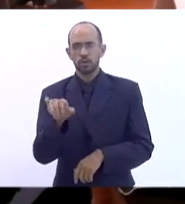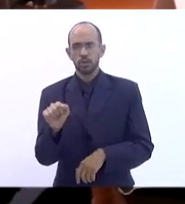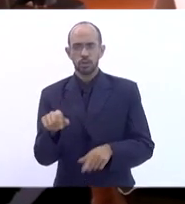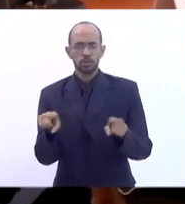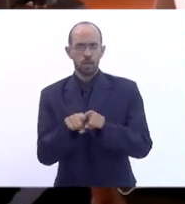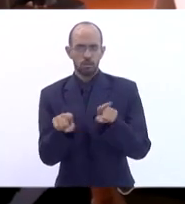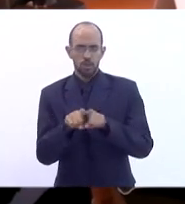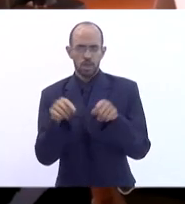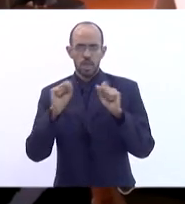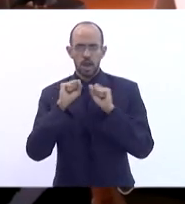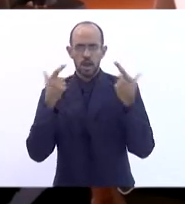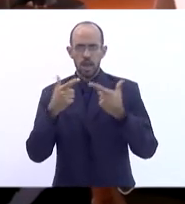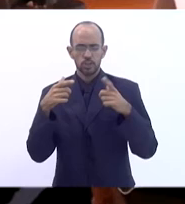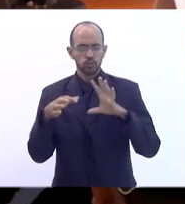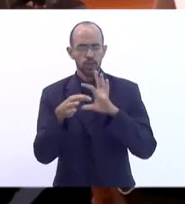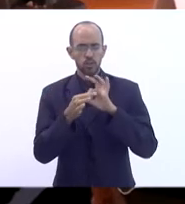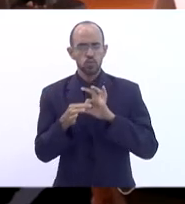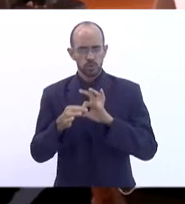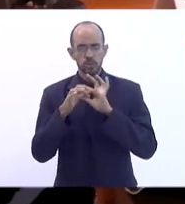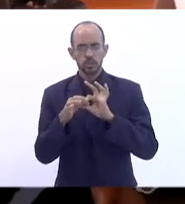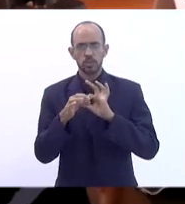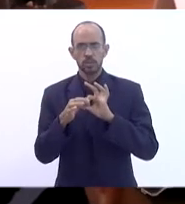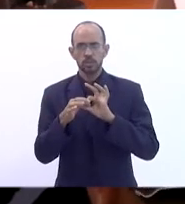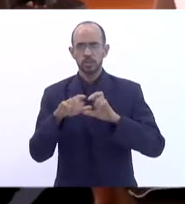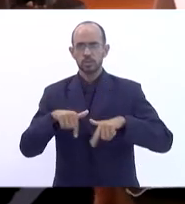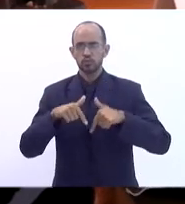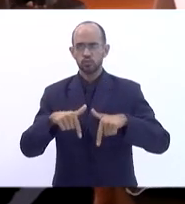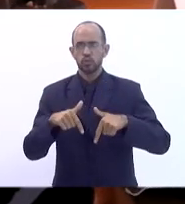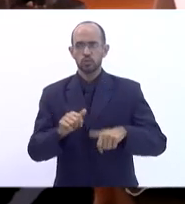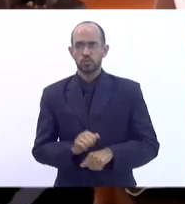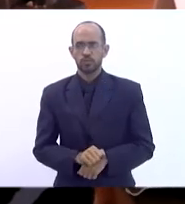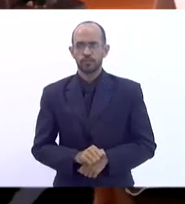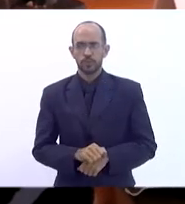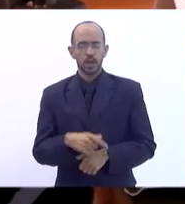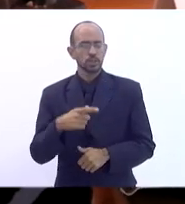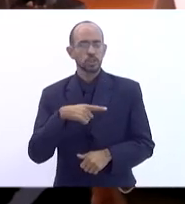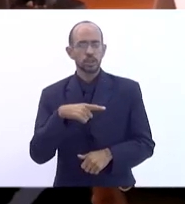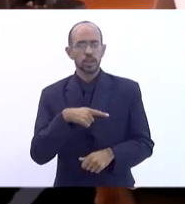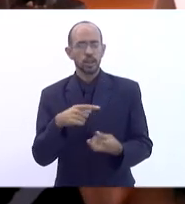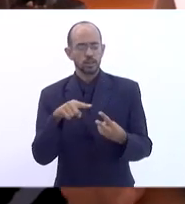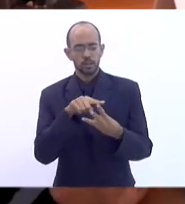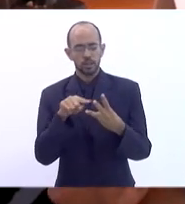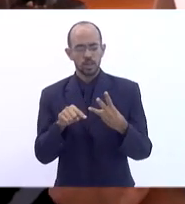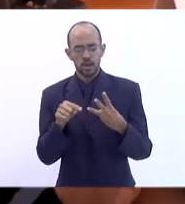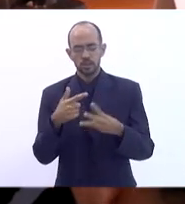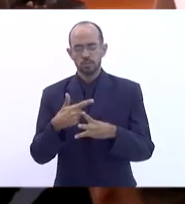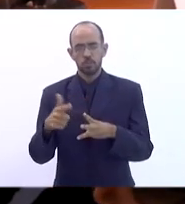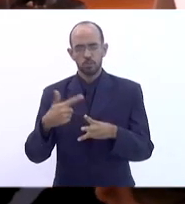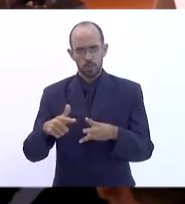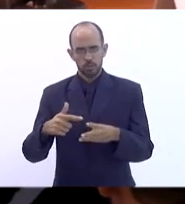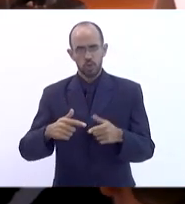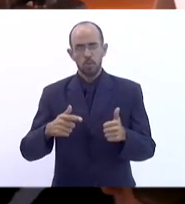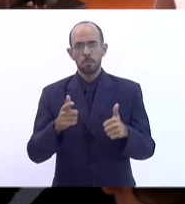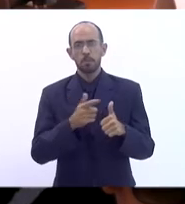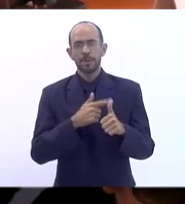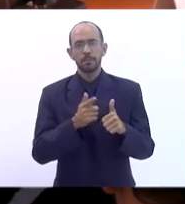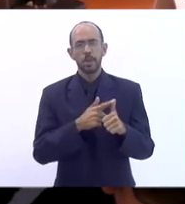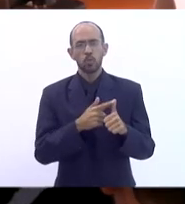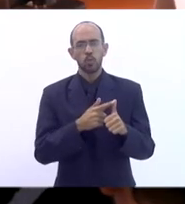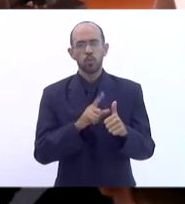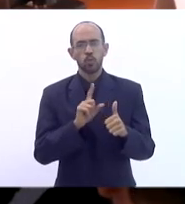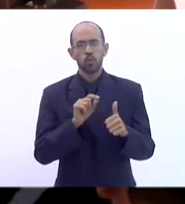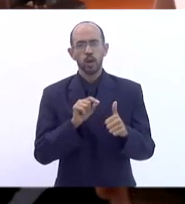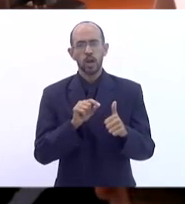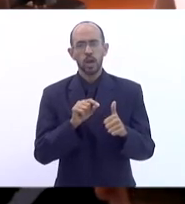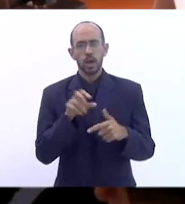nessa grande união de esforço o doutor nós temos 3 grandes problemas hoje o primeiro deles é